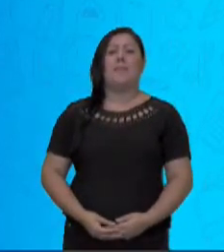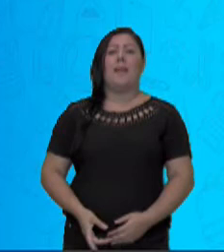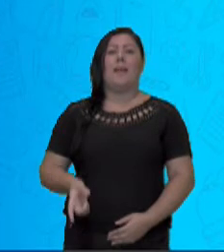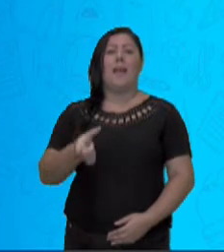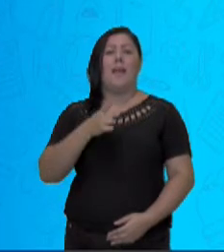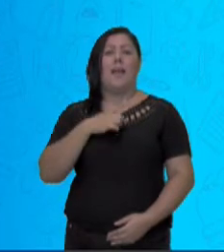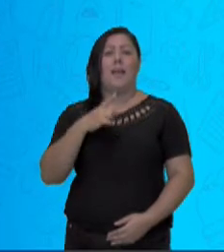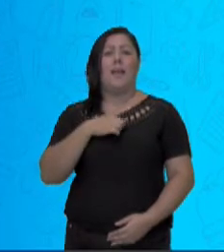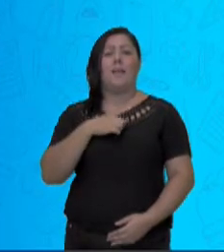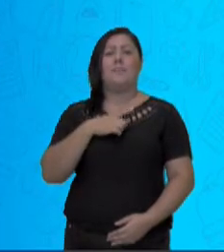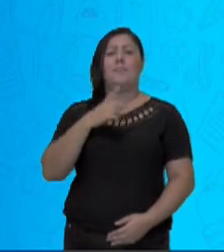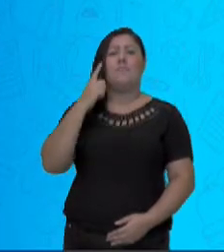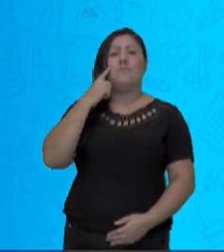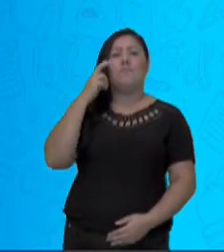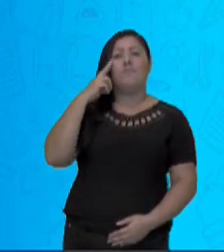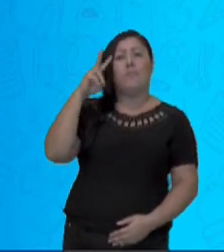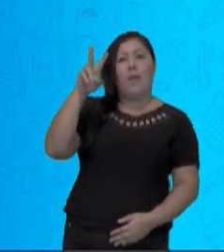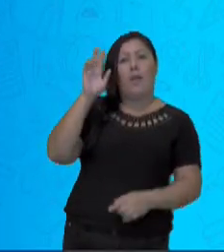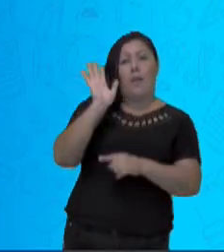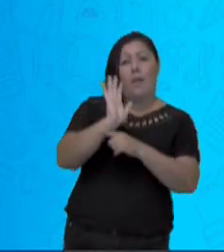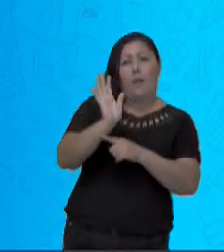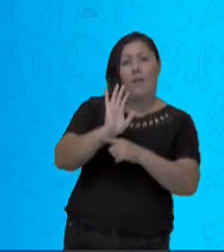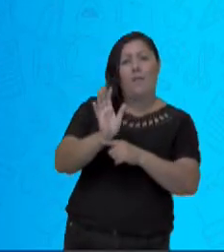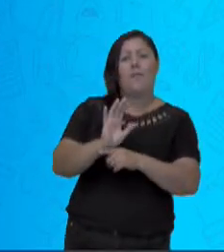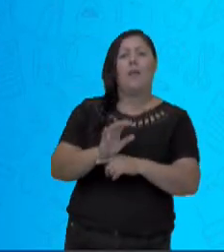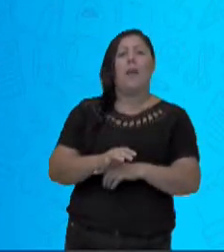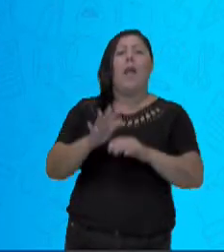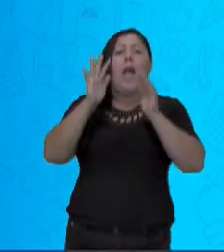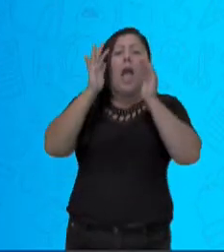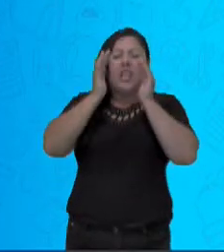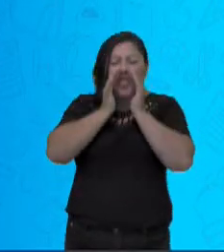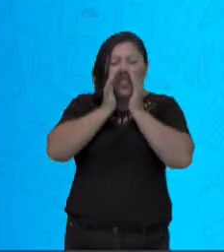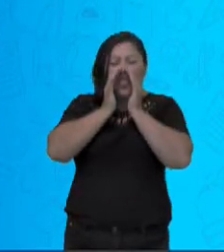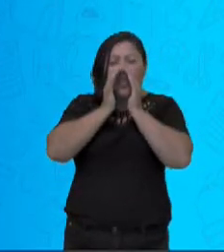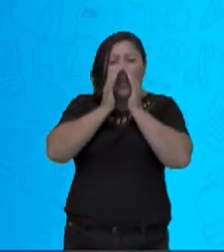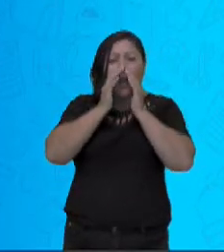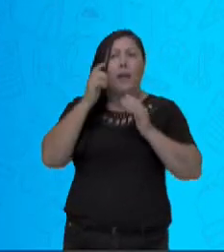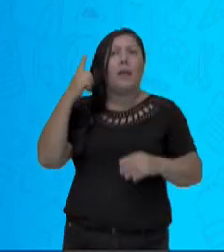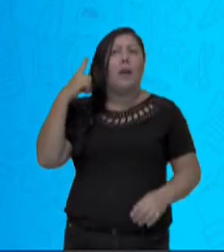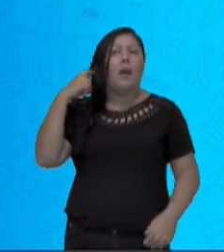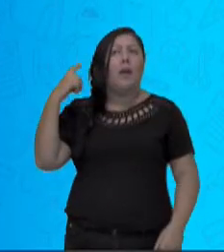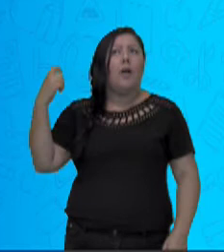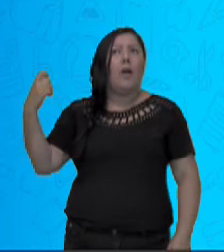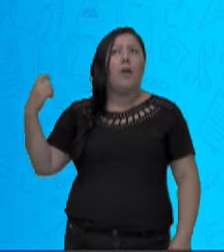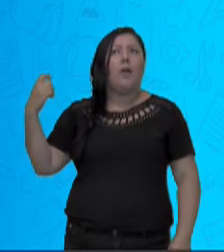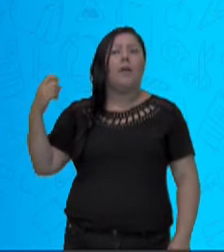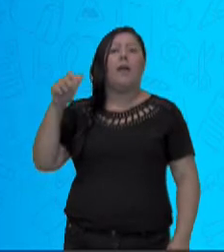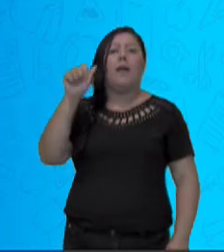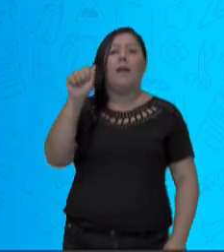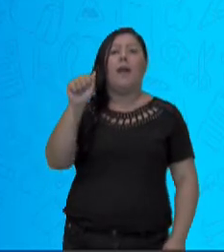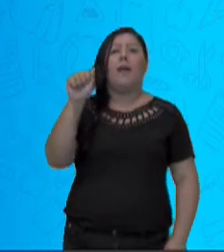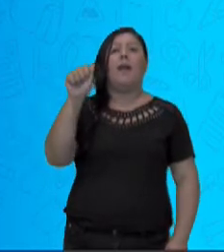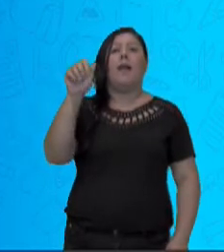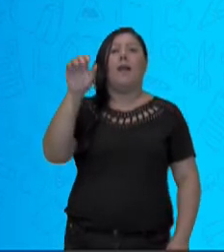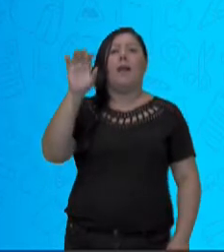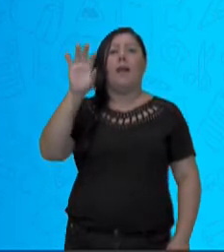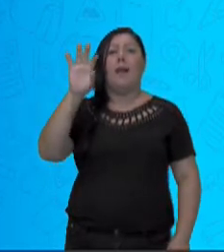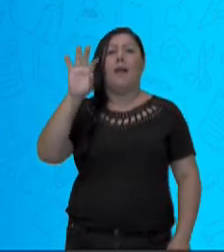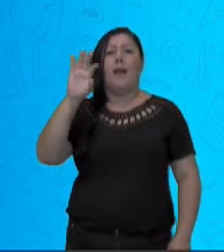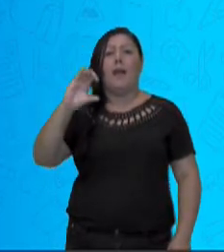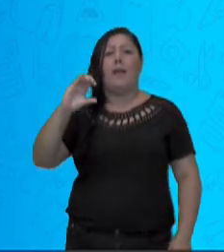Teremos aqui o som de um espirro, que é o atchim. O som